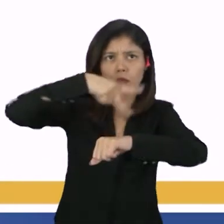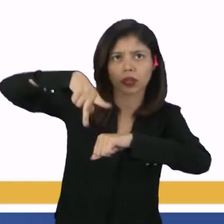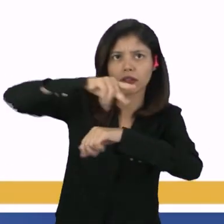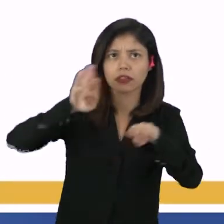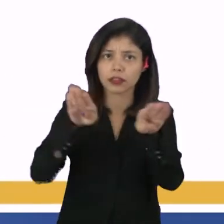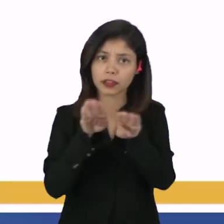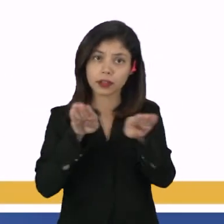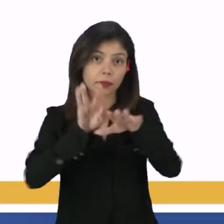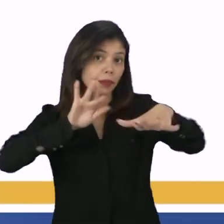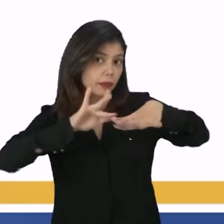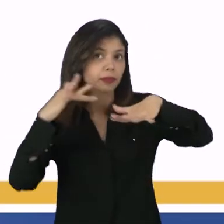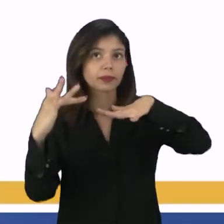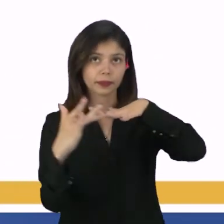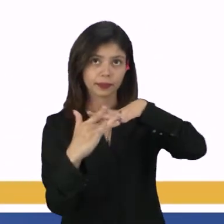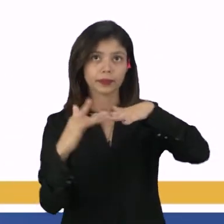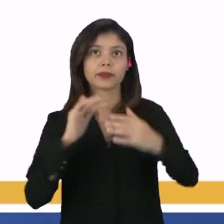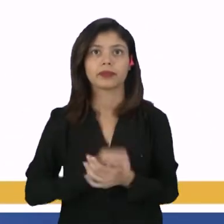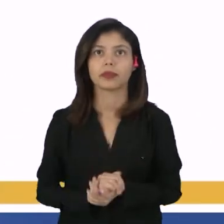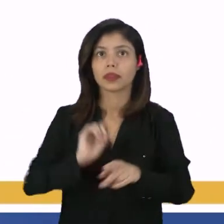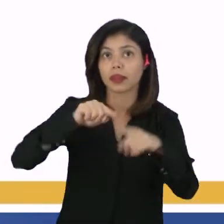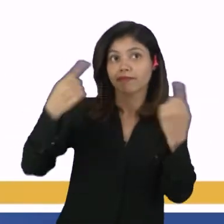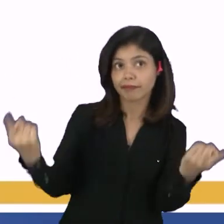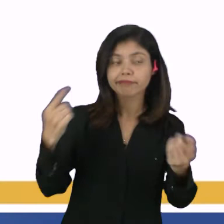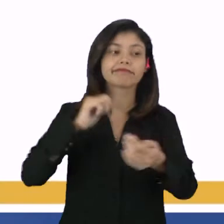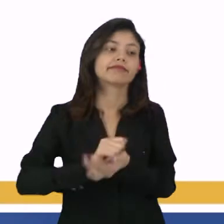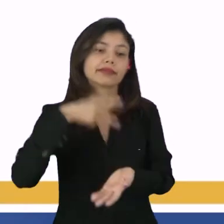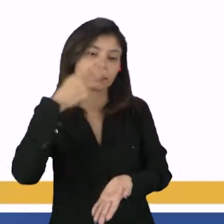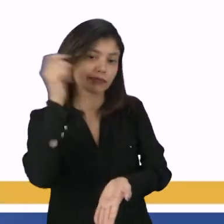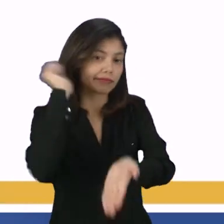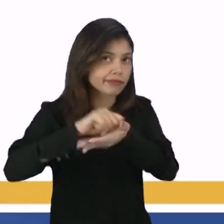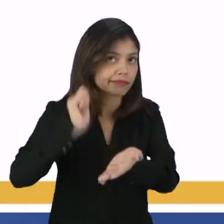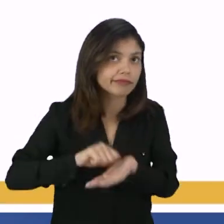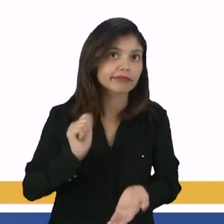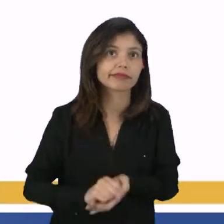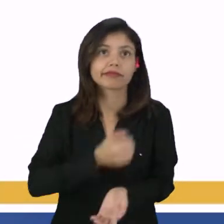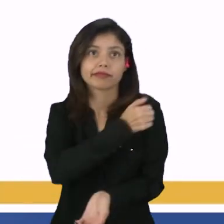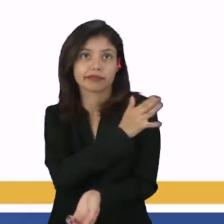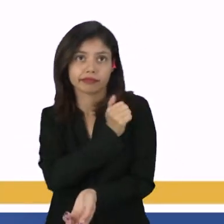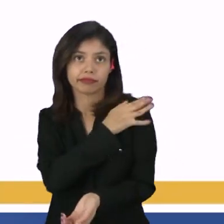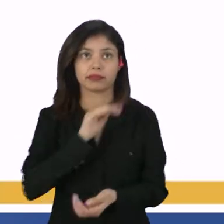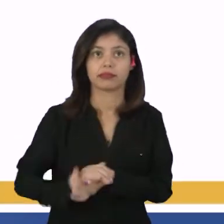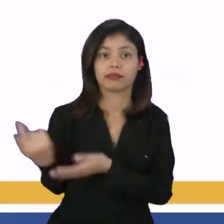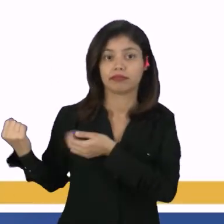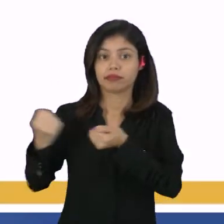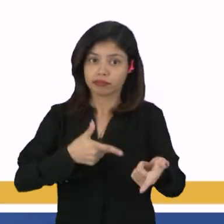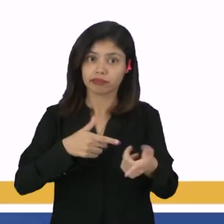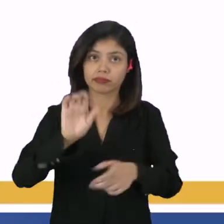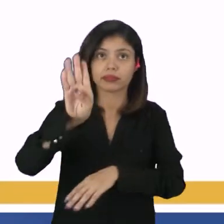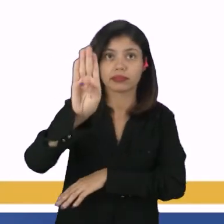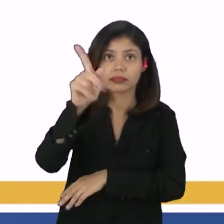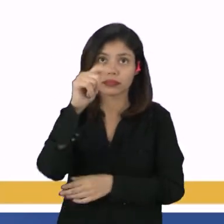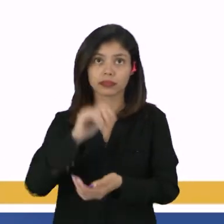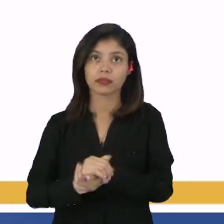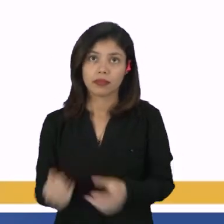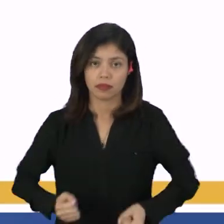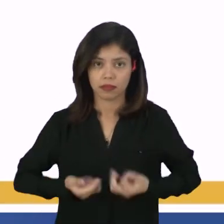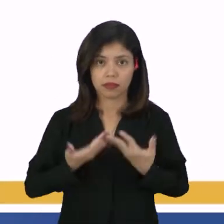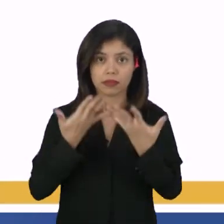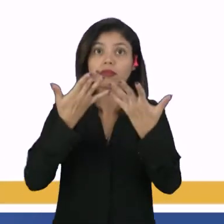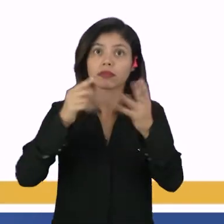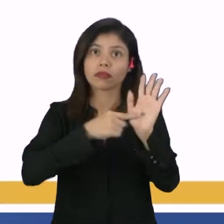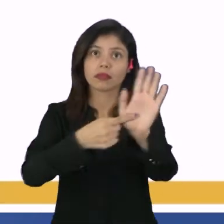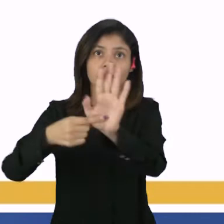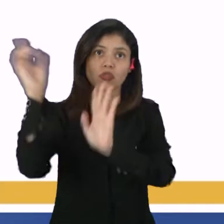movimentou todo o país e também as redes sociais. Porém, comentários preconceituosos contra a Bahia mancharam a manifestação